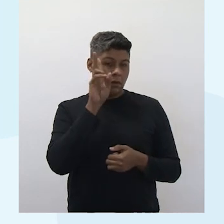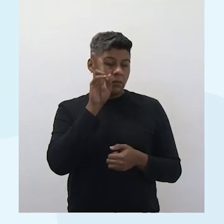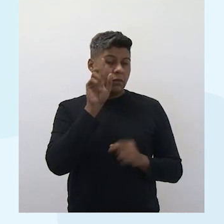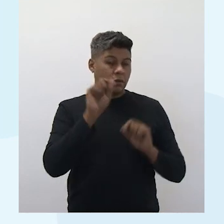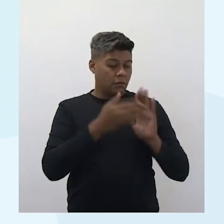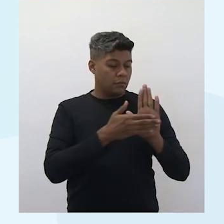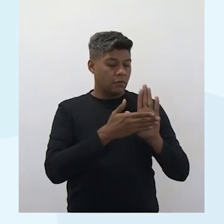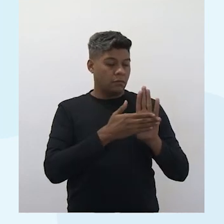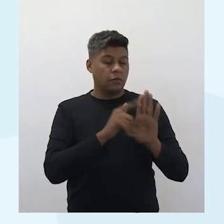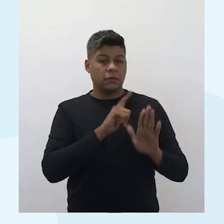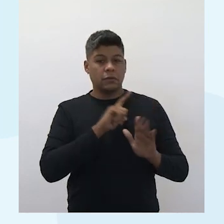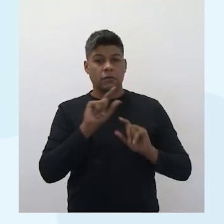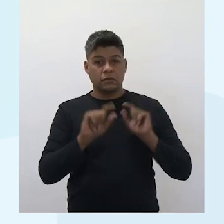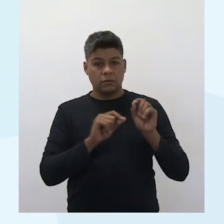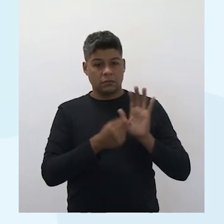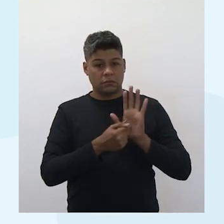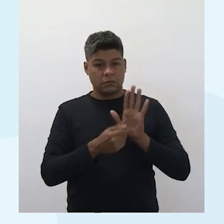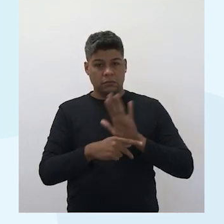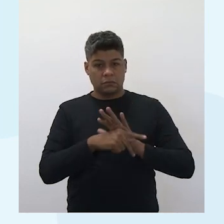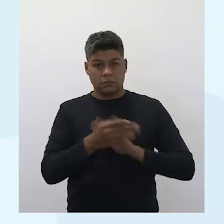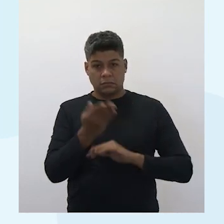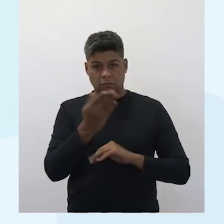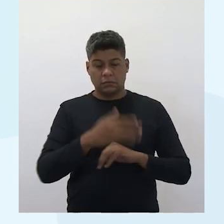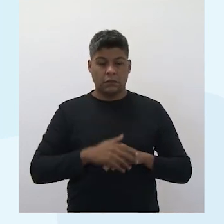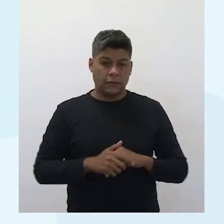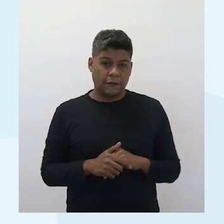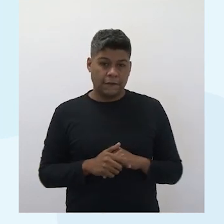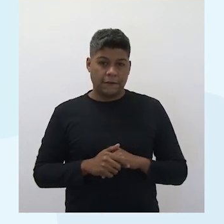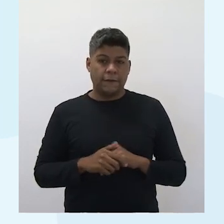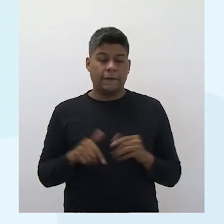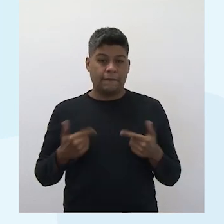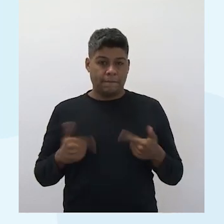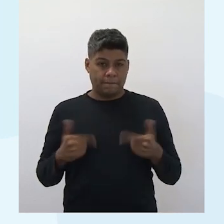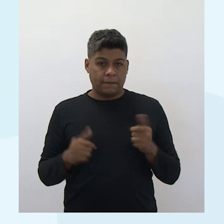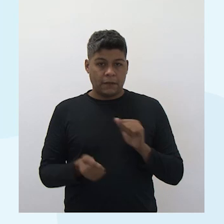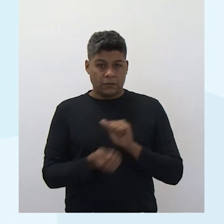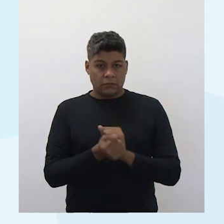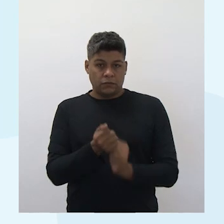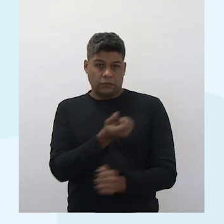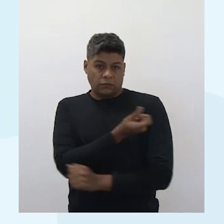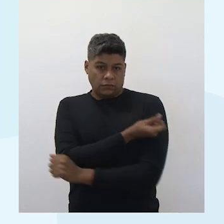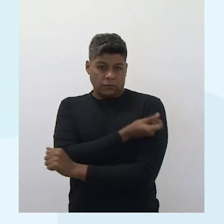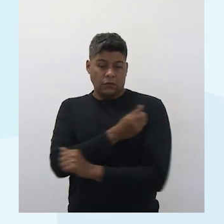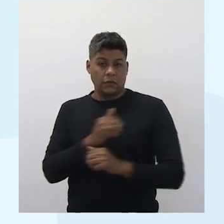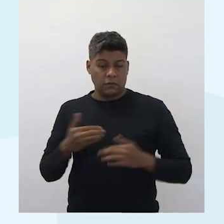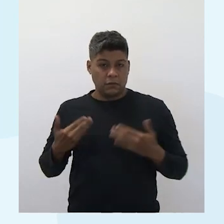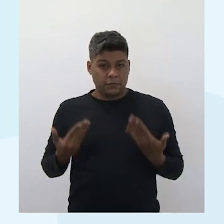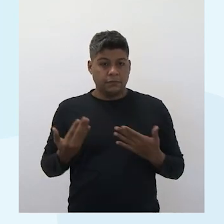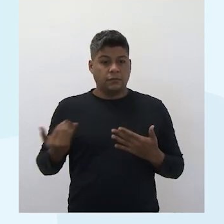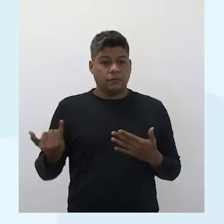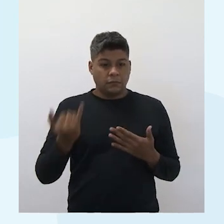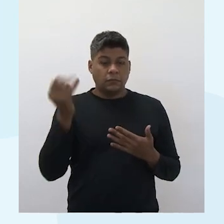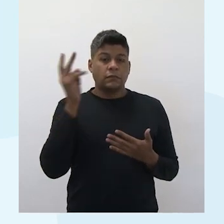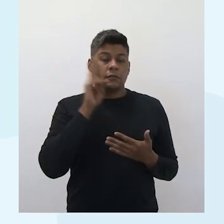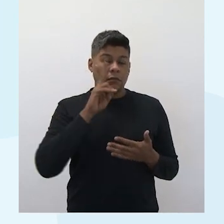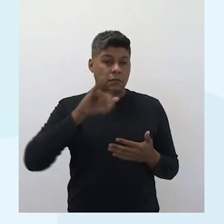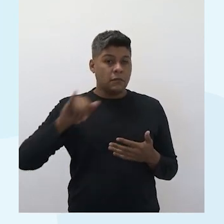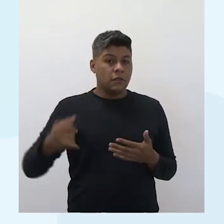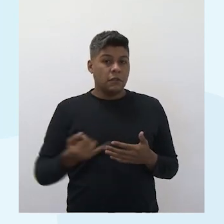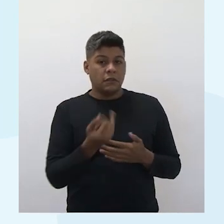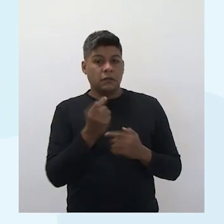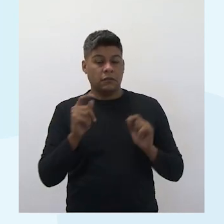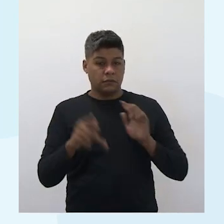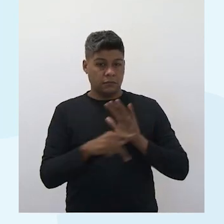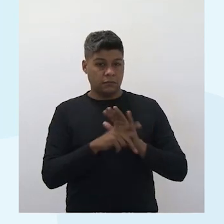uma proposta que nós destacamos aqui para vocês, tá? Trabalhar com os alunos do 6º ano. E é importante lembrar que, aproveitando que os